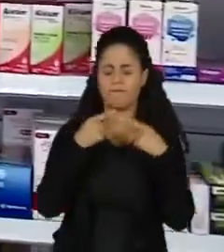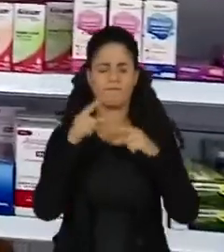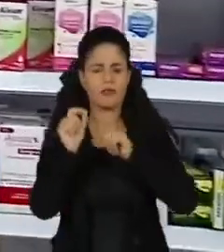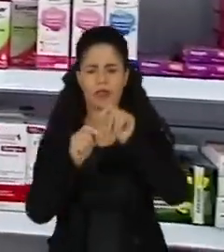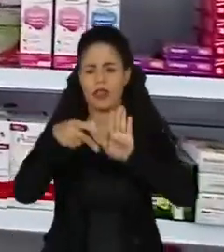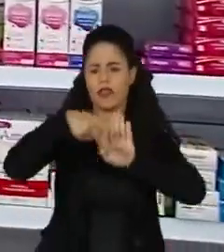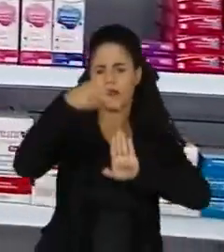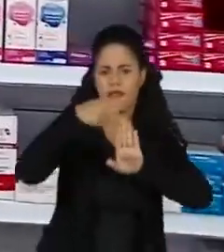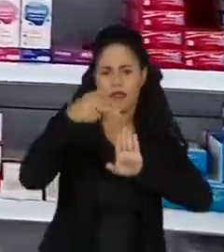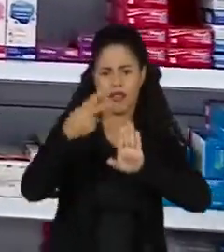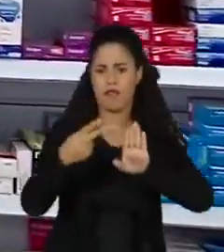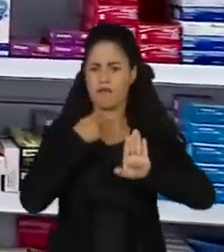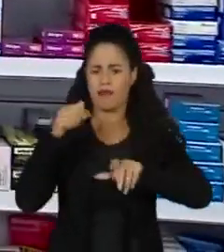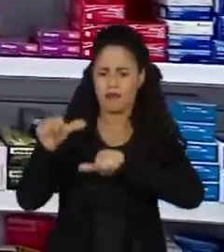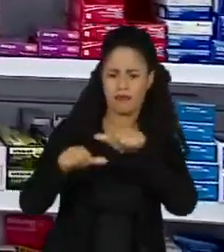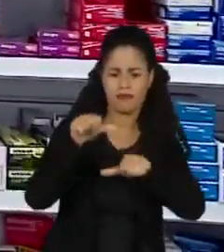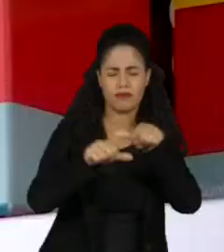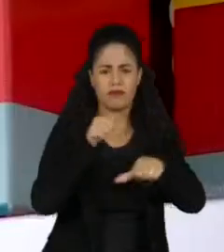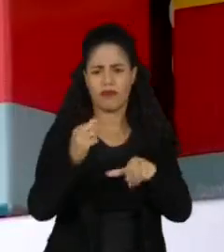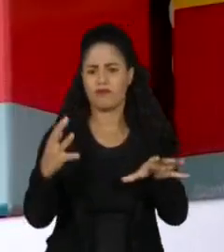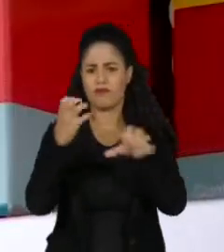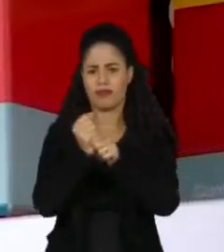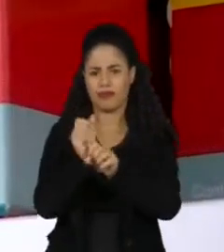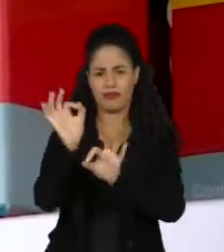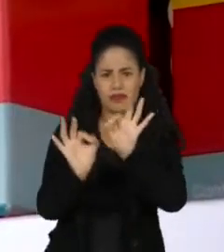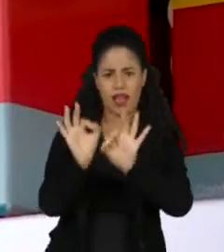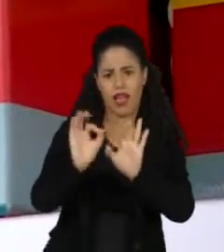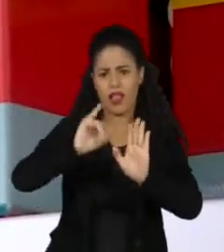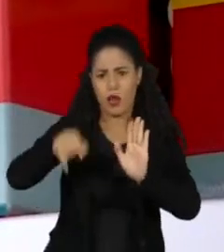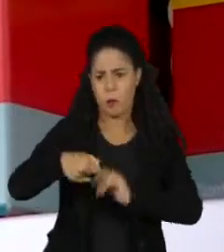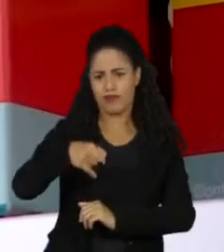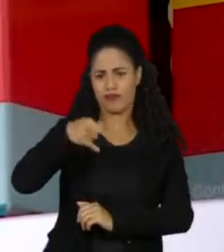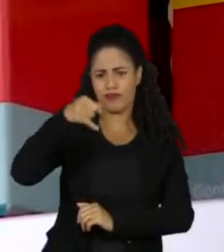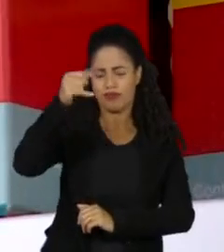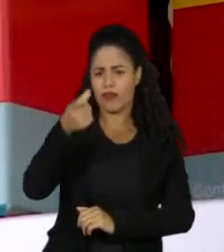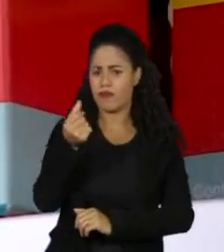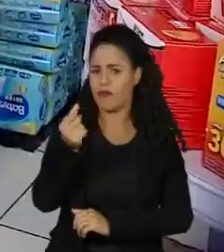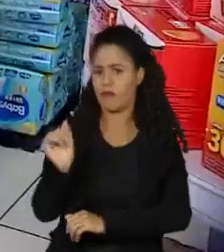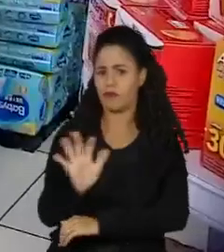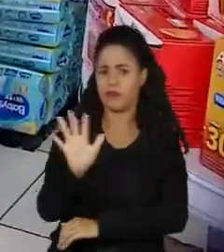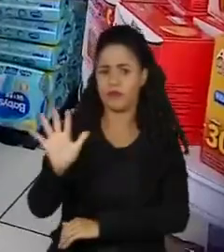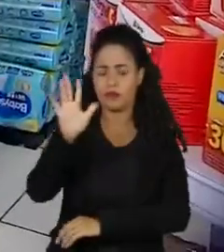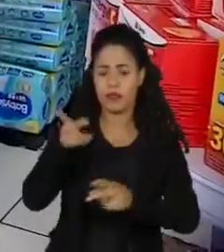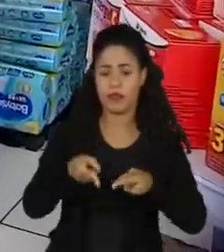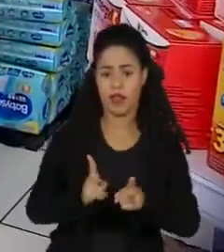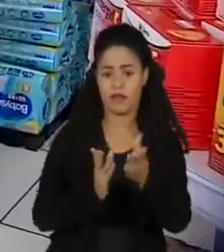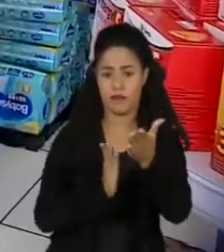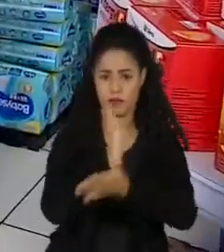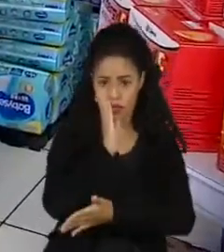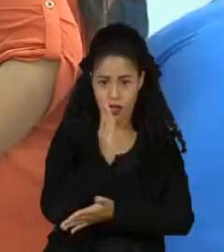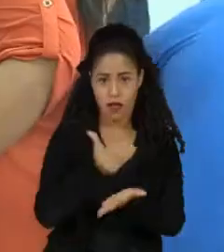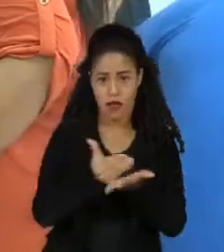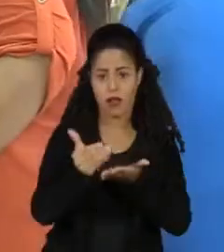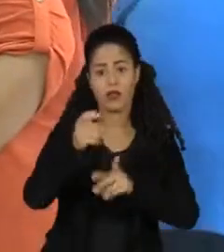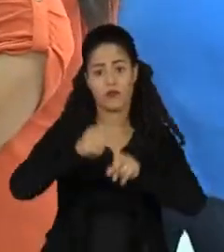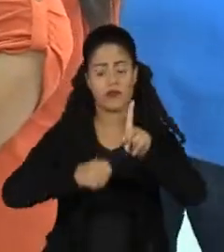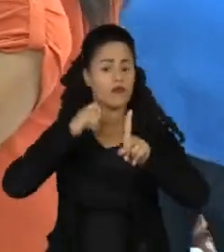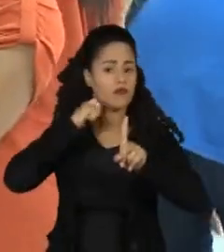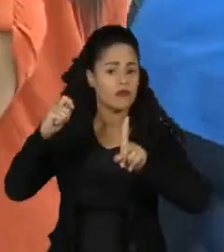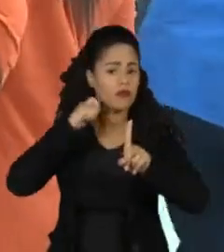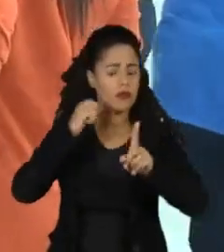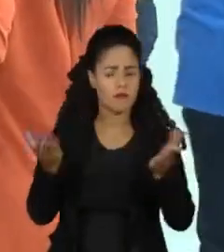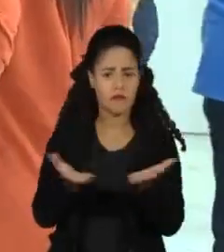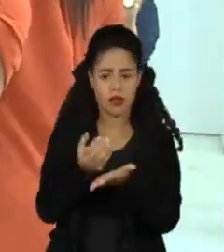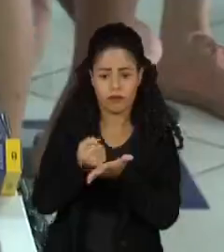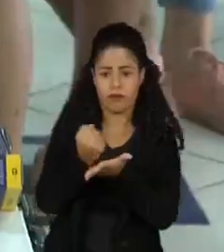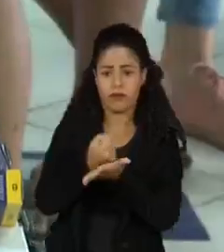alegando que essa mudança se somaria o reajuste anual de preços de medicamentos já autorizado a partir de Abril para o setor